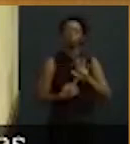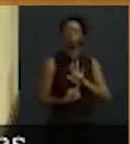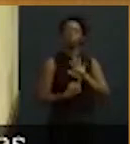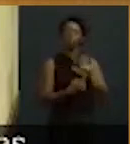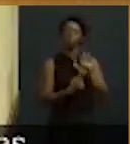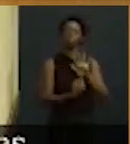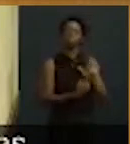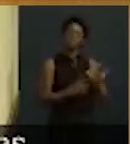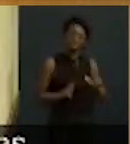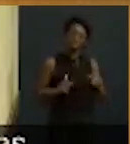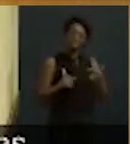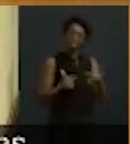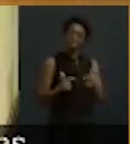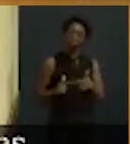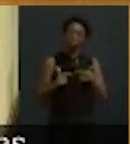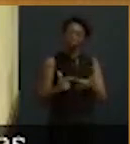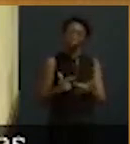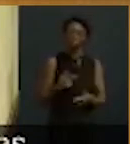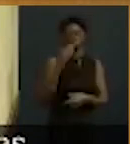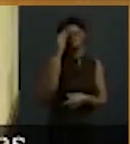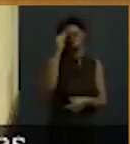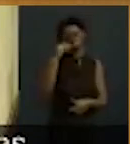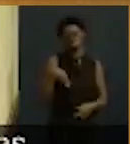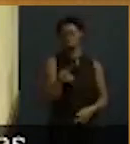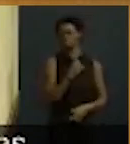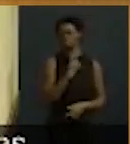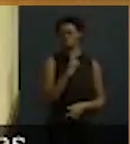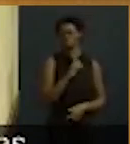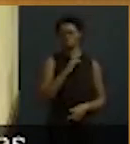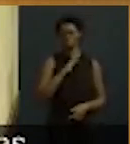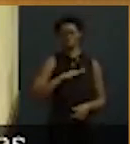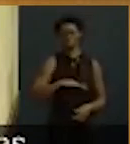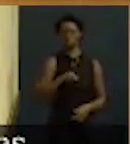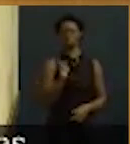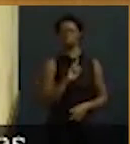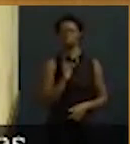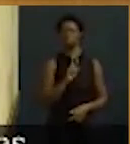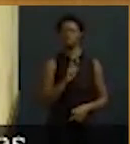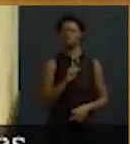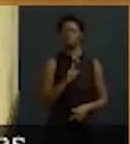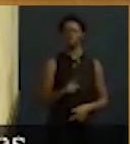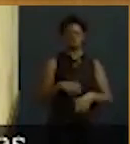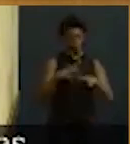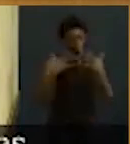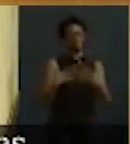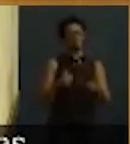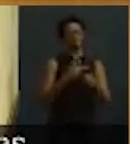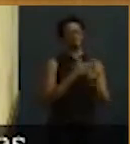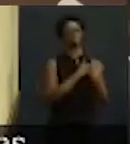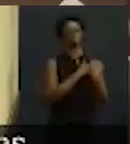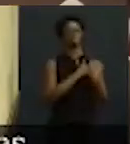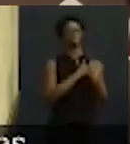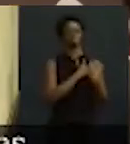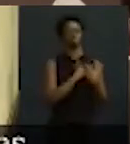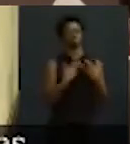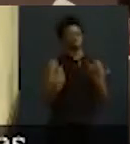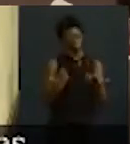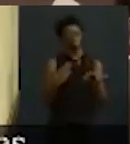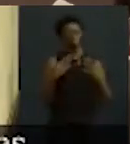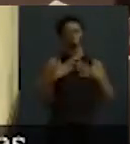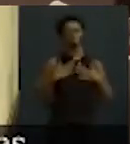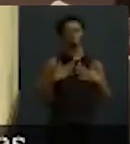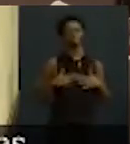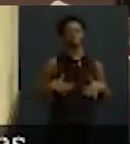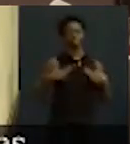sem cessar e sem desânimo para cumprir com suas responsabilidades. Isto é um alento em dias